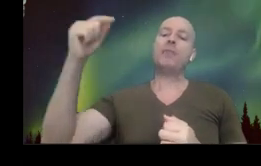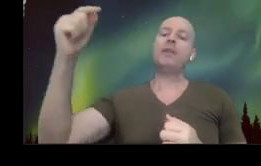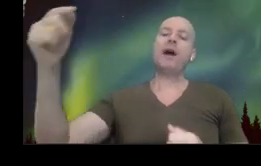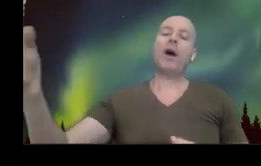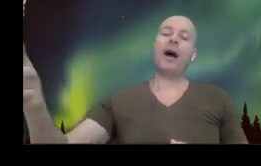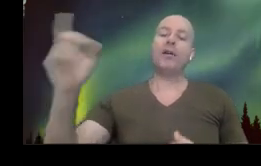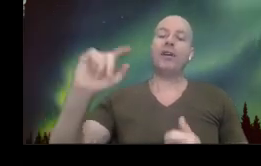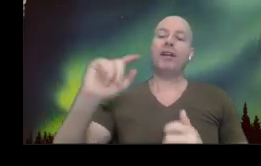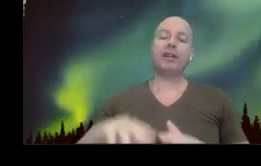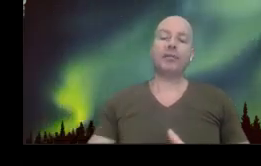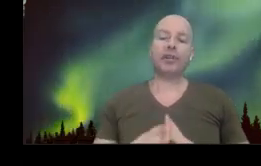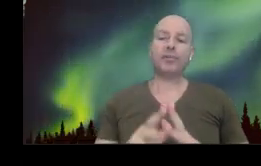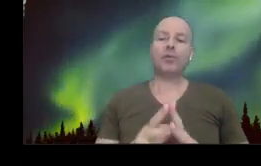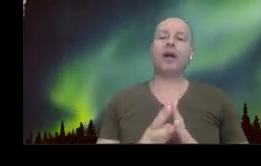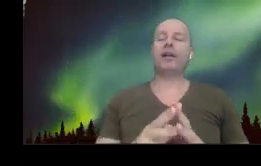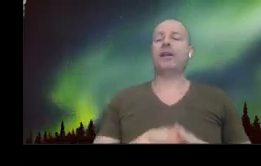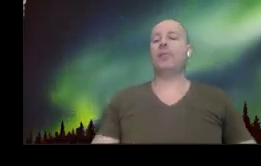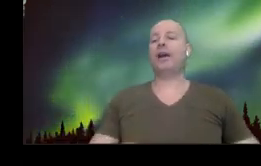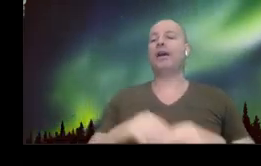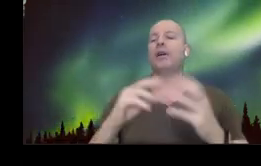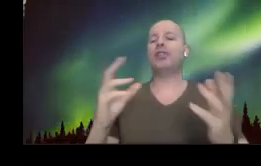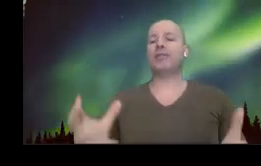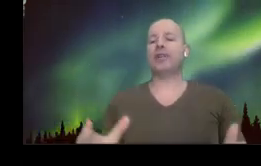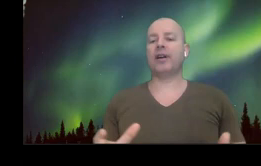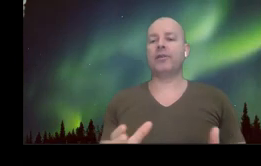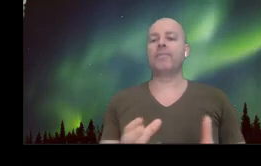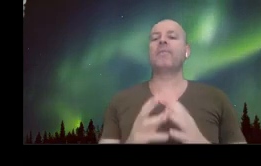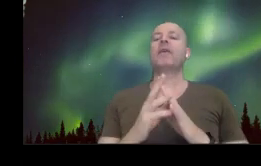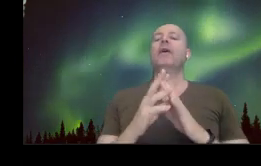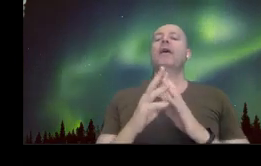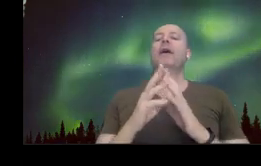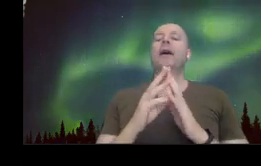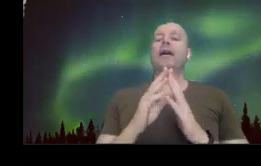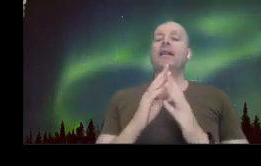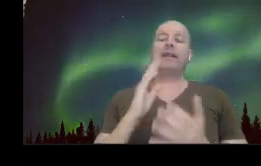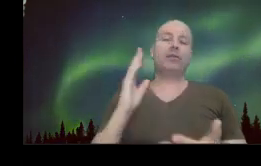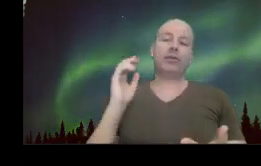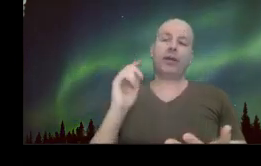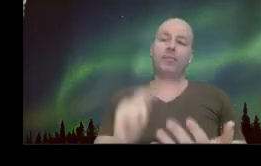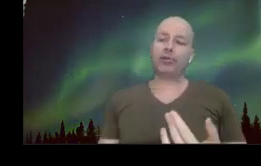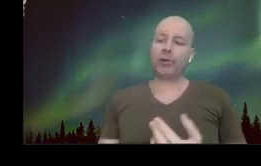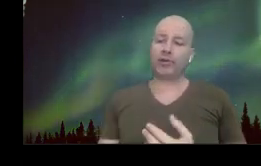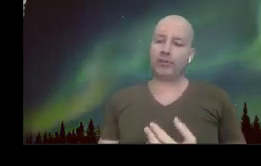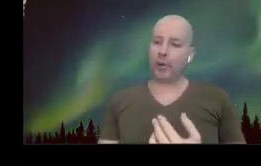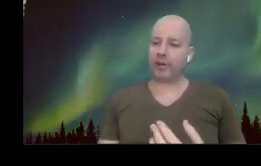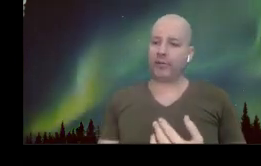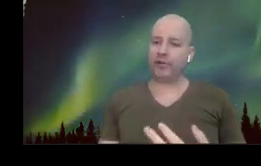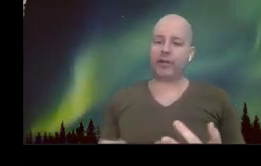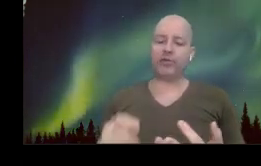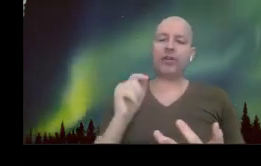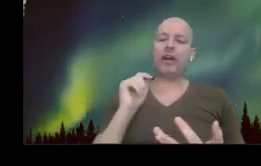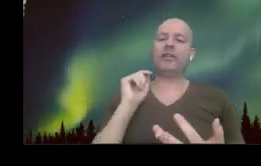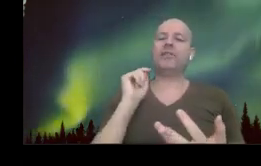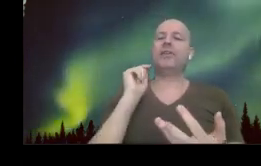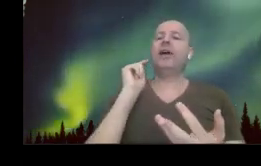é Mamirauá. Vale a pena vocês procurarem. É uma grande reserva. Lá dentro tem pessoas,